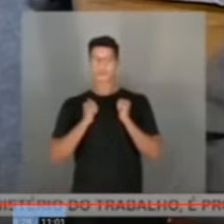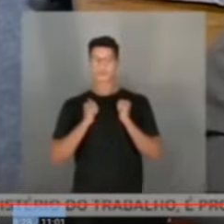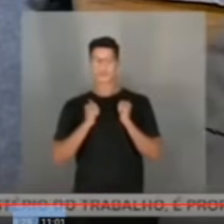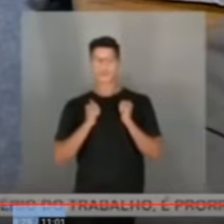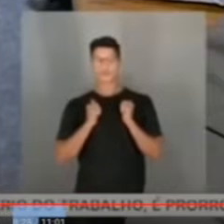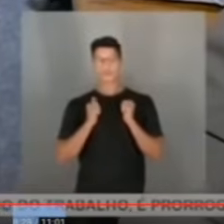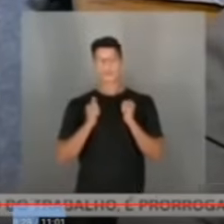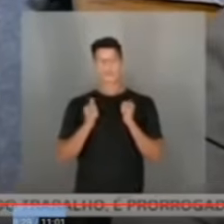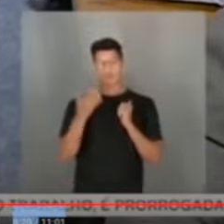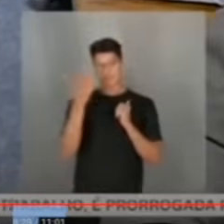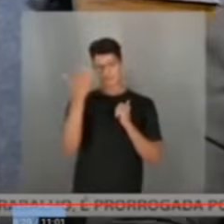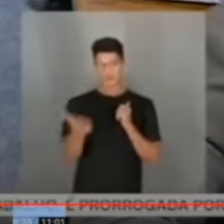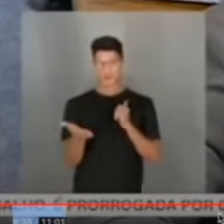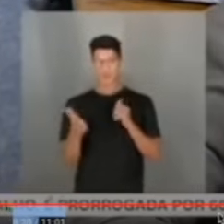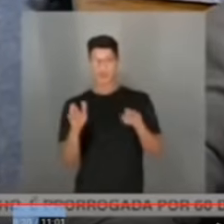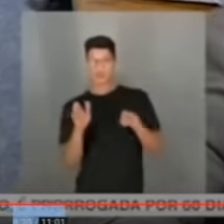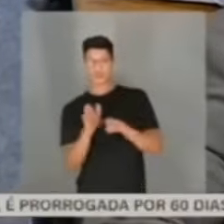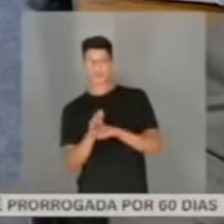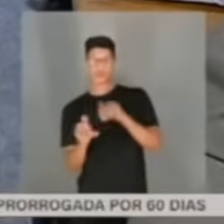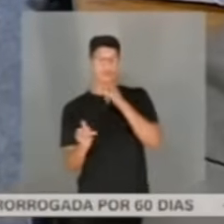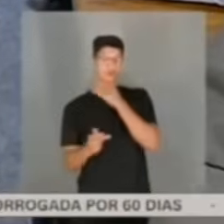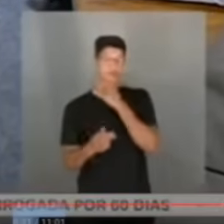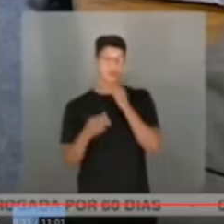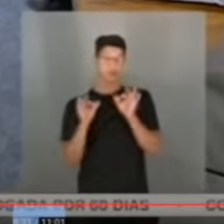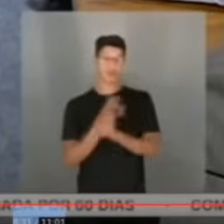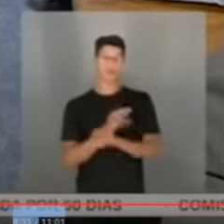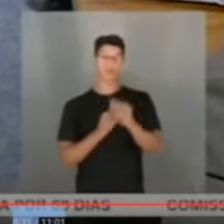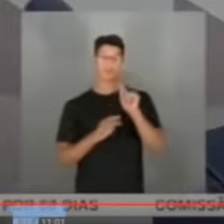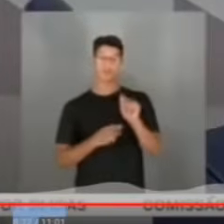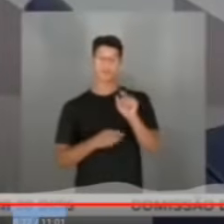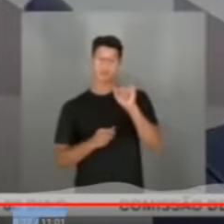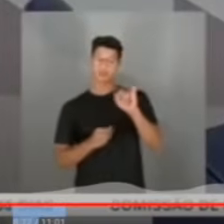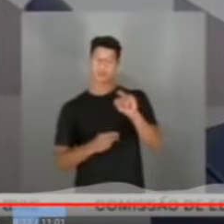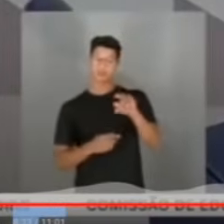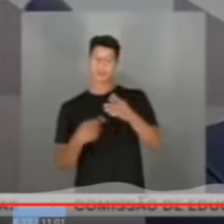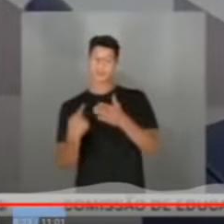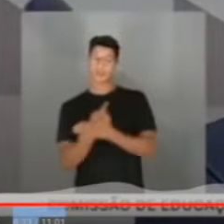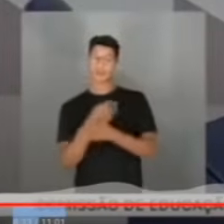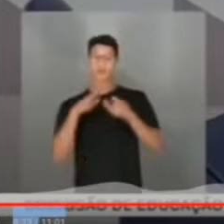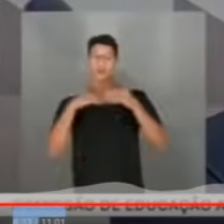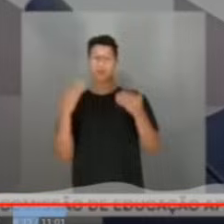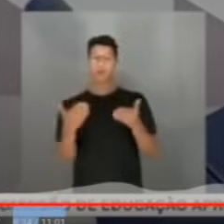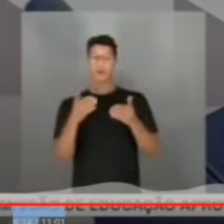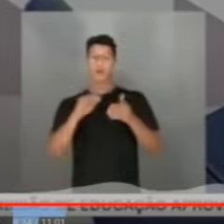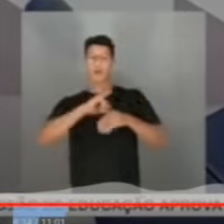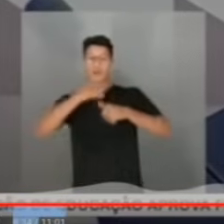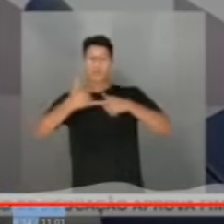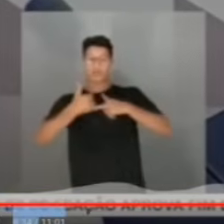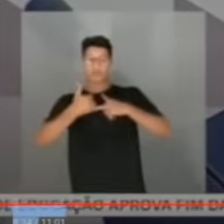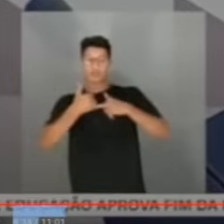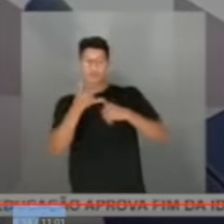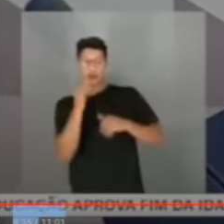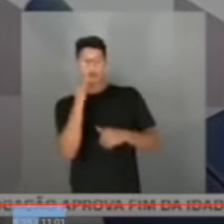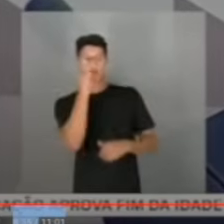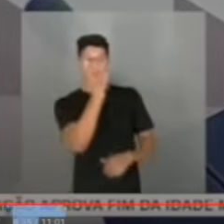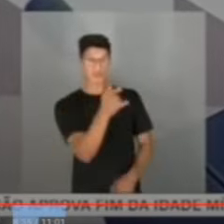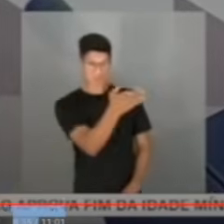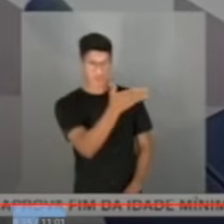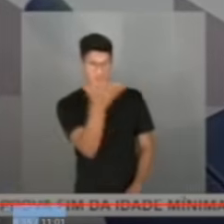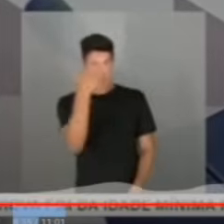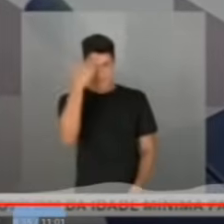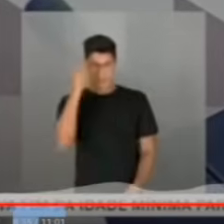meteoro eu chego a triste conclusão que se fosse me perguntado Qual o adjetivo para qualificar o senhor sabe